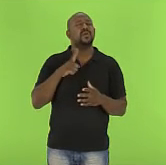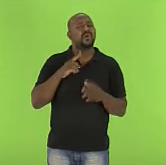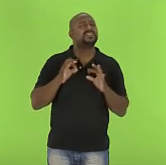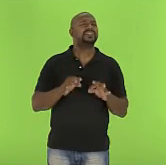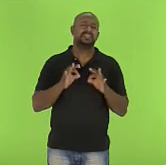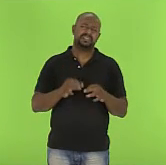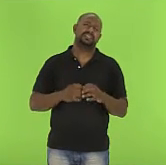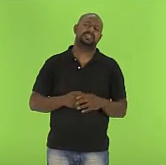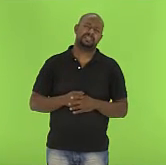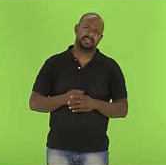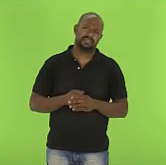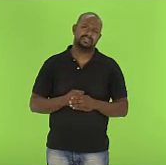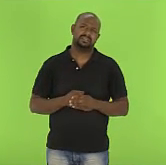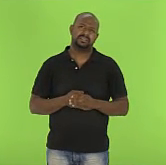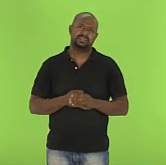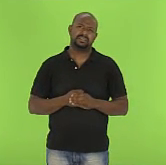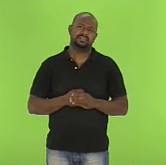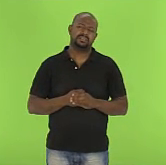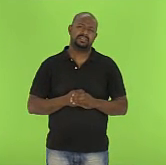Não tenha dúvida disso.